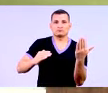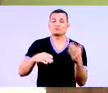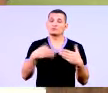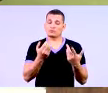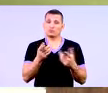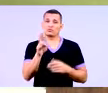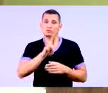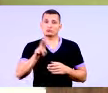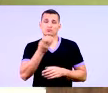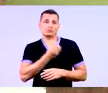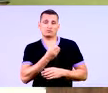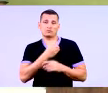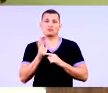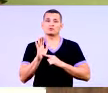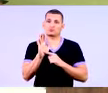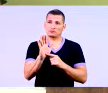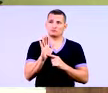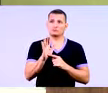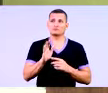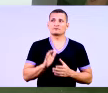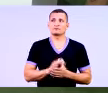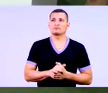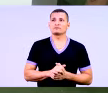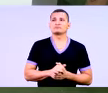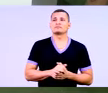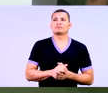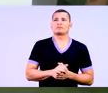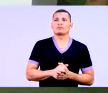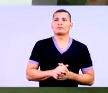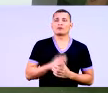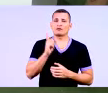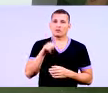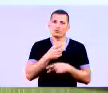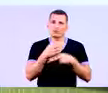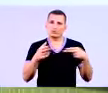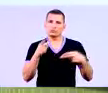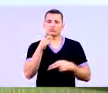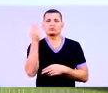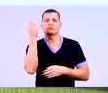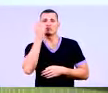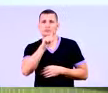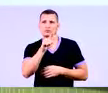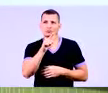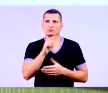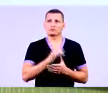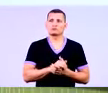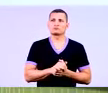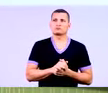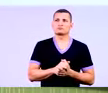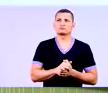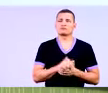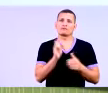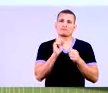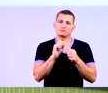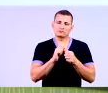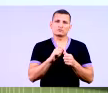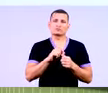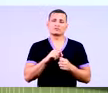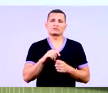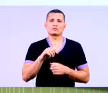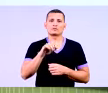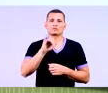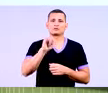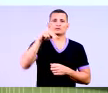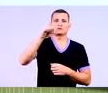representar esse tipo de situação por exemplo exatamente são coisas que você consegue mensurar de forma inteira